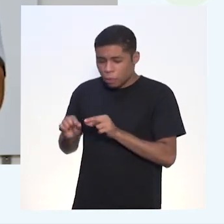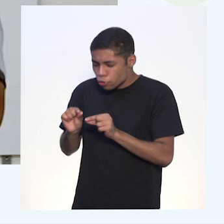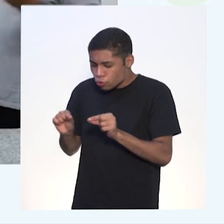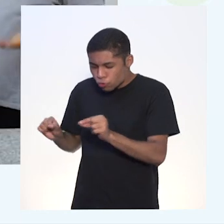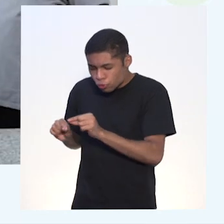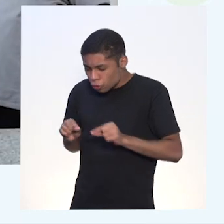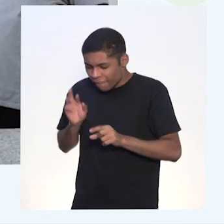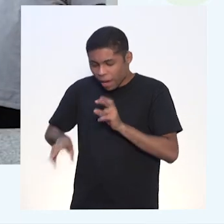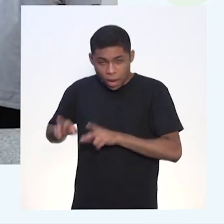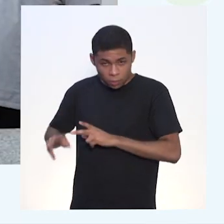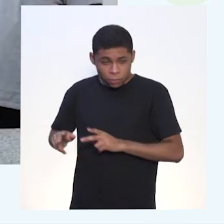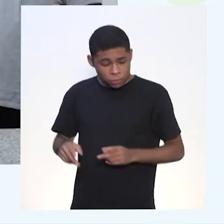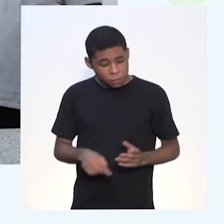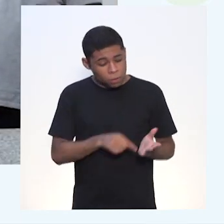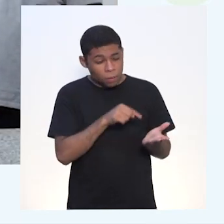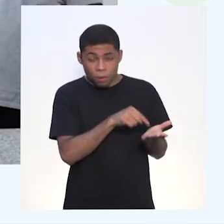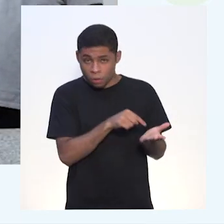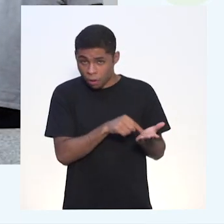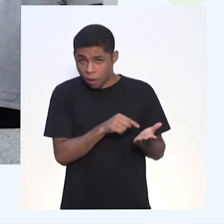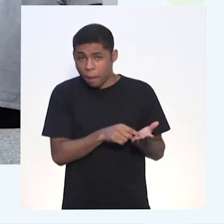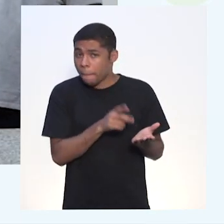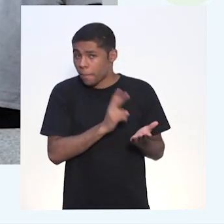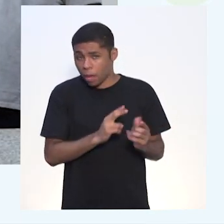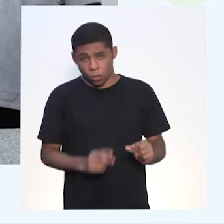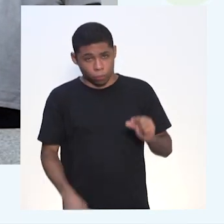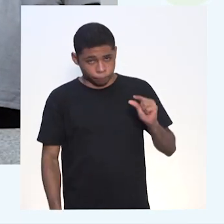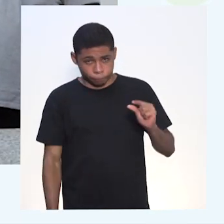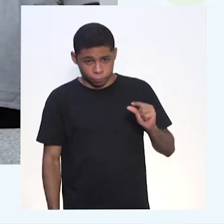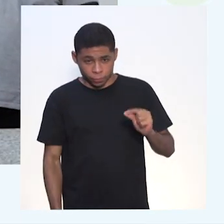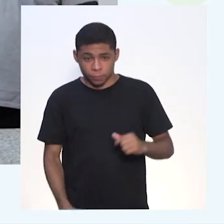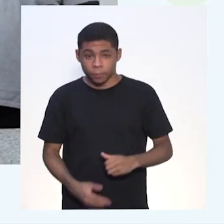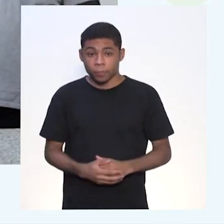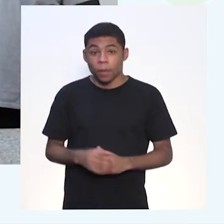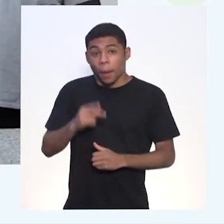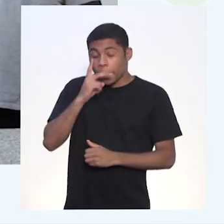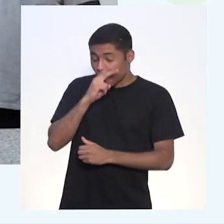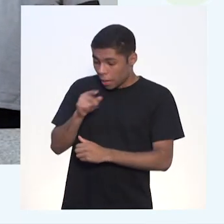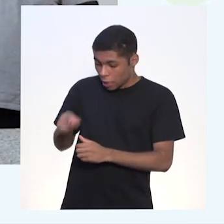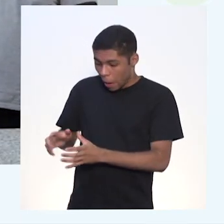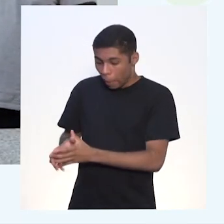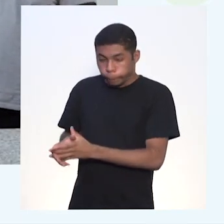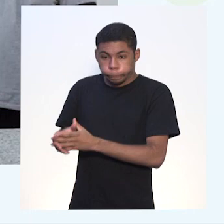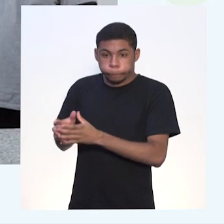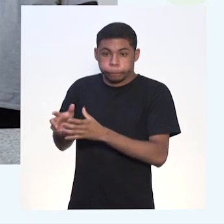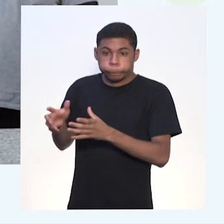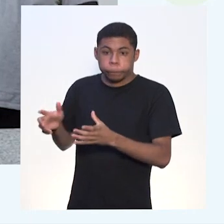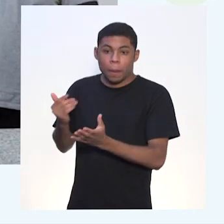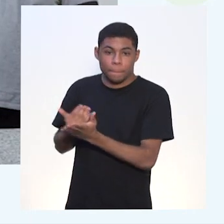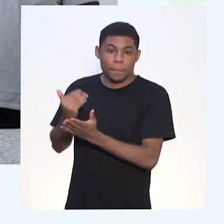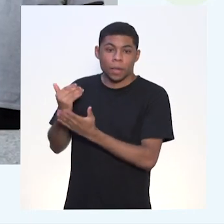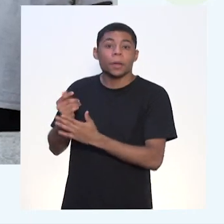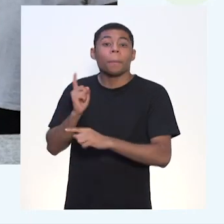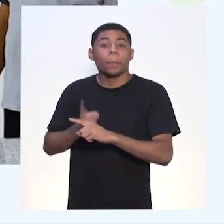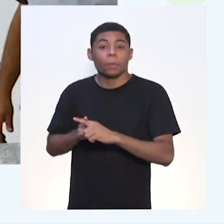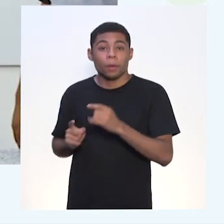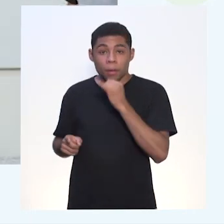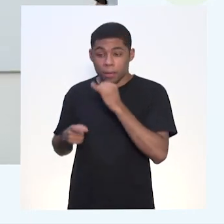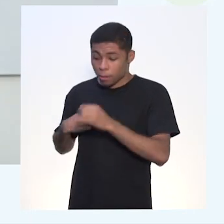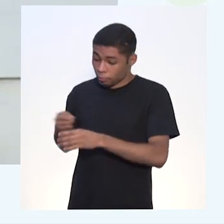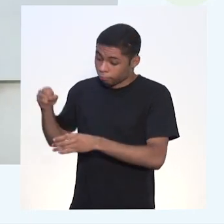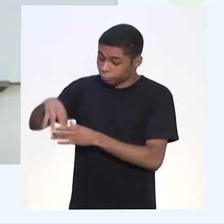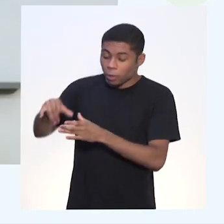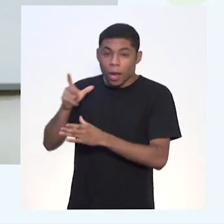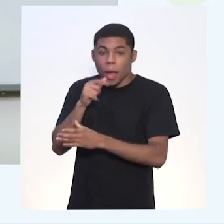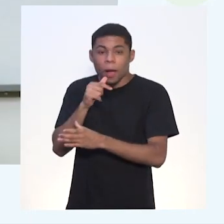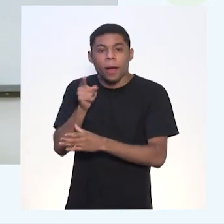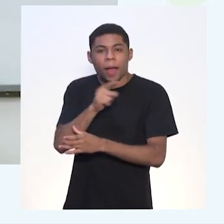pequenininhas. Então, eu fiz com que a superfície de contato dele aumentasse. Porque quando a gente colocar ele ali na água, vai